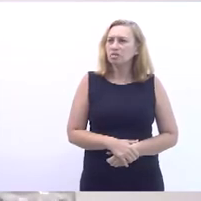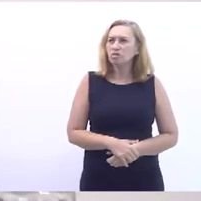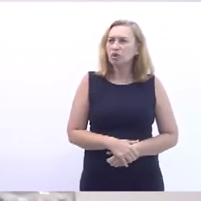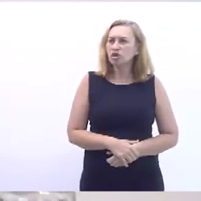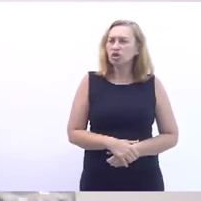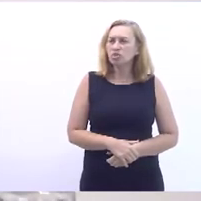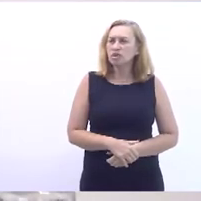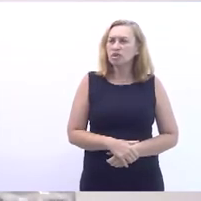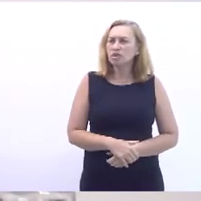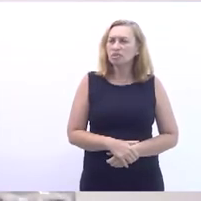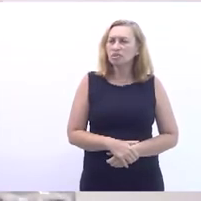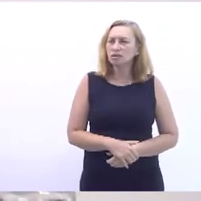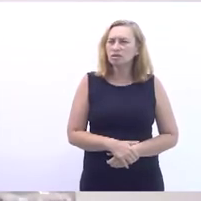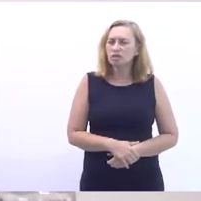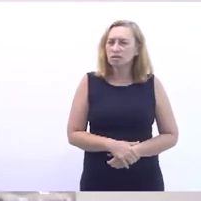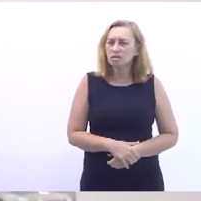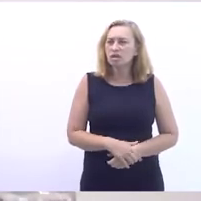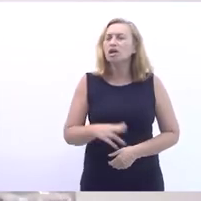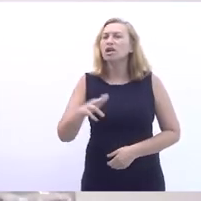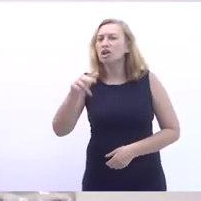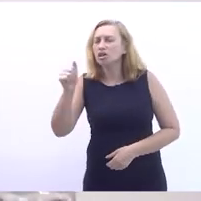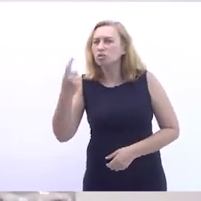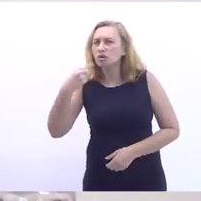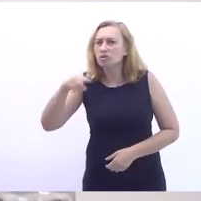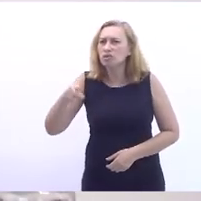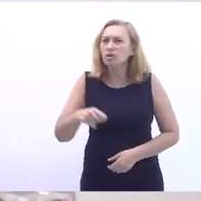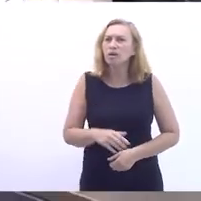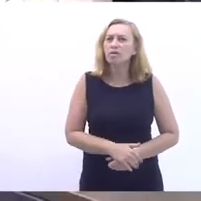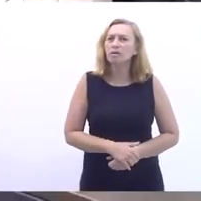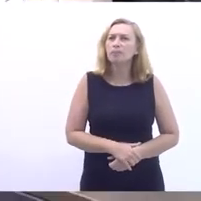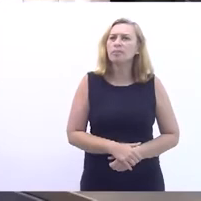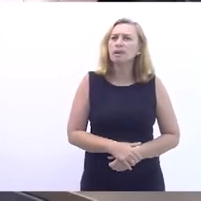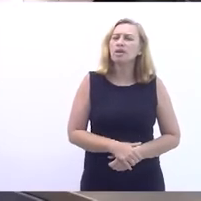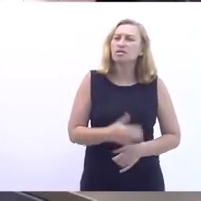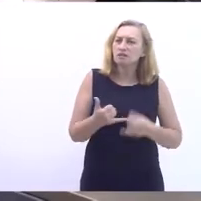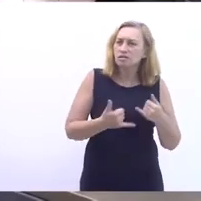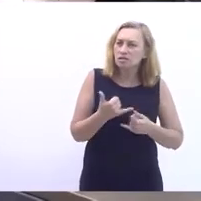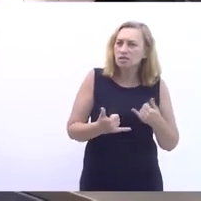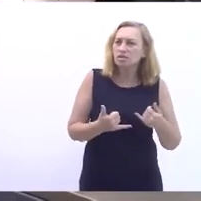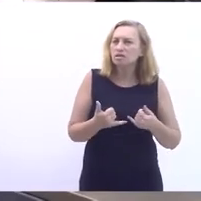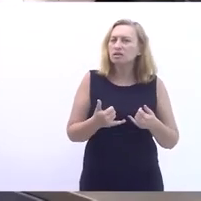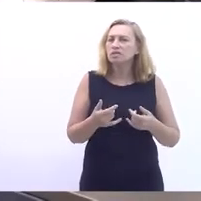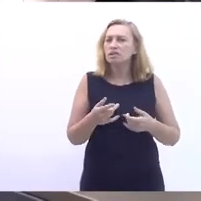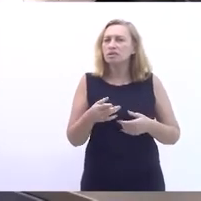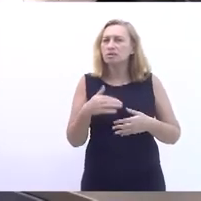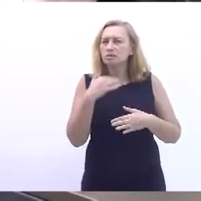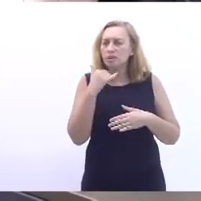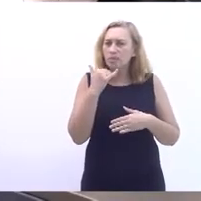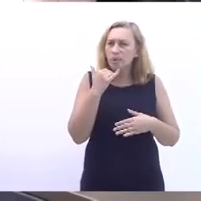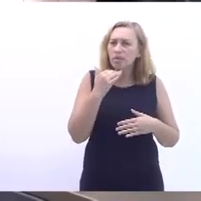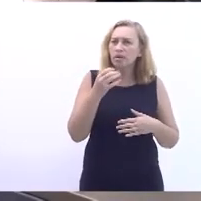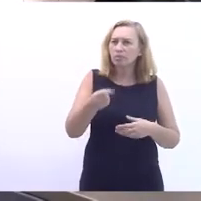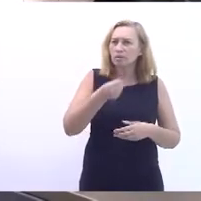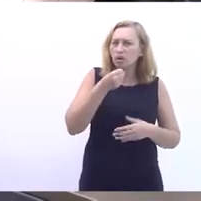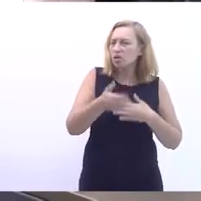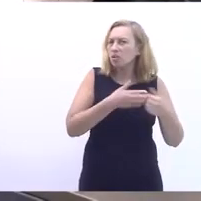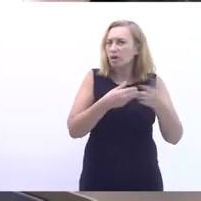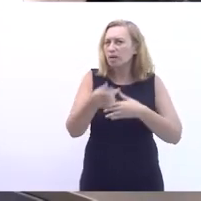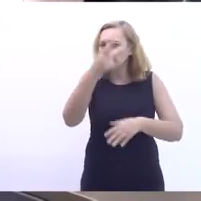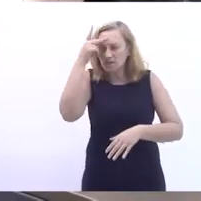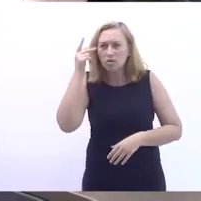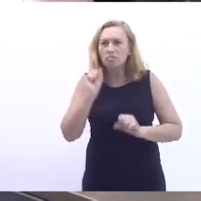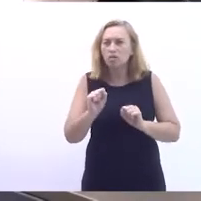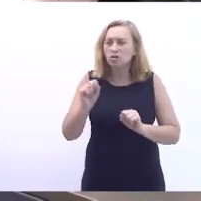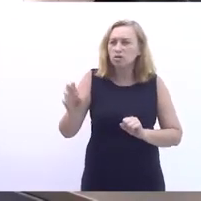enfim para quem nunca foi seja bem-vindo se vai se divertir muito você vai trocar muito ideia tem um microfone aberto onde qualquer pessoa